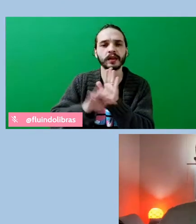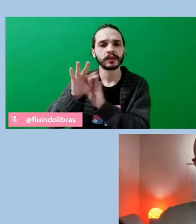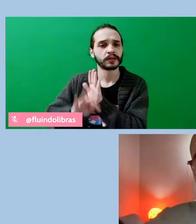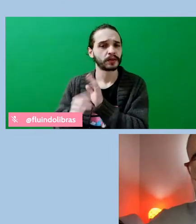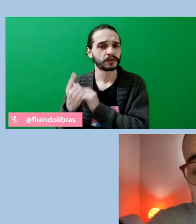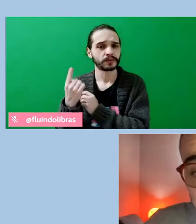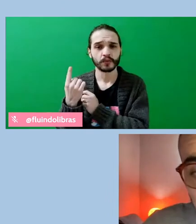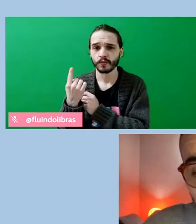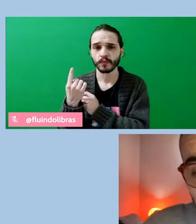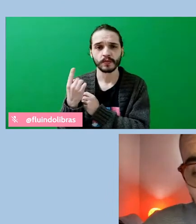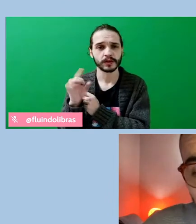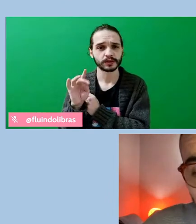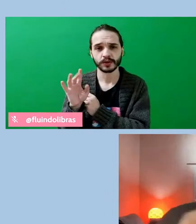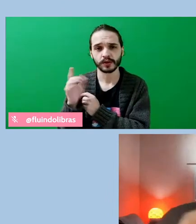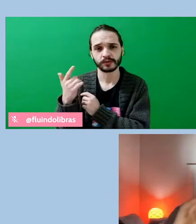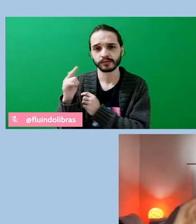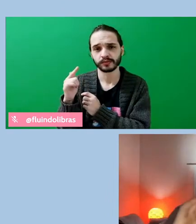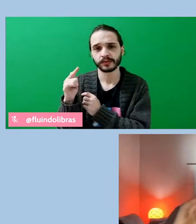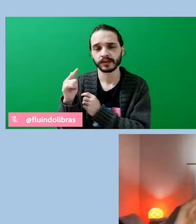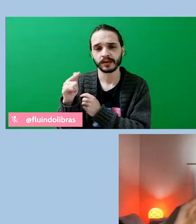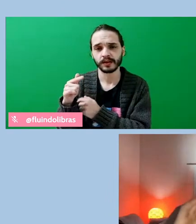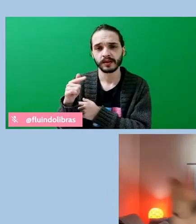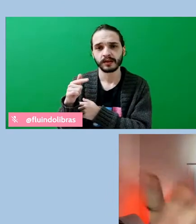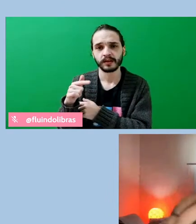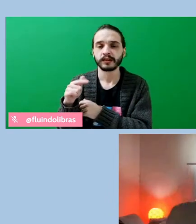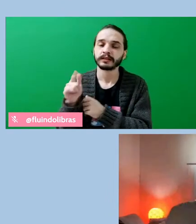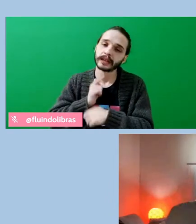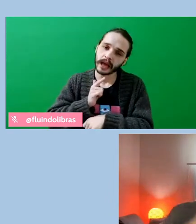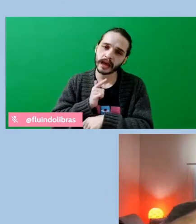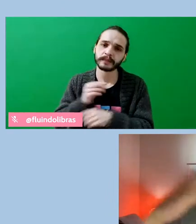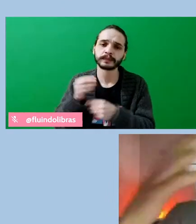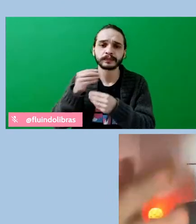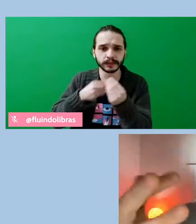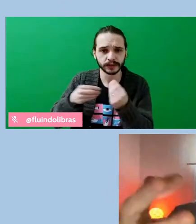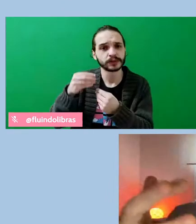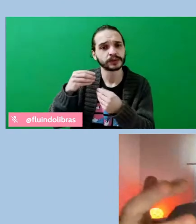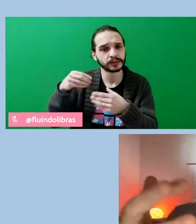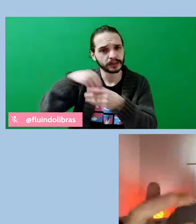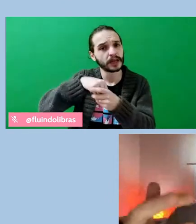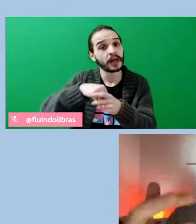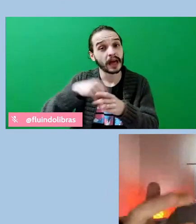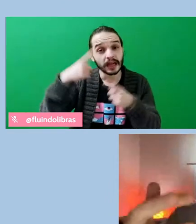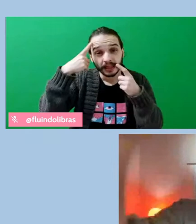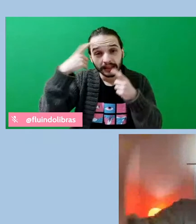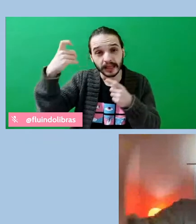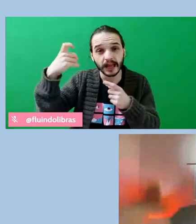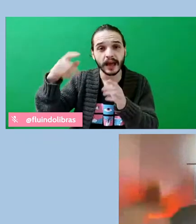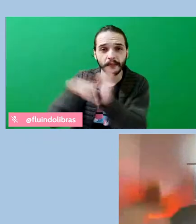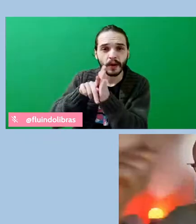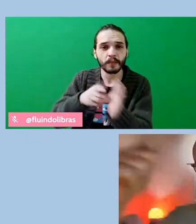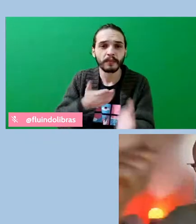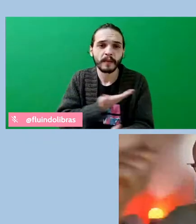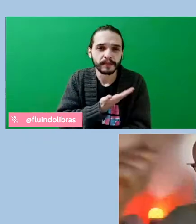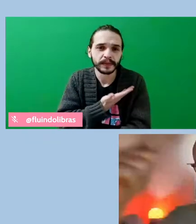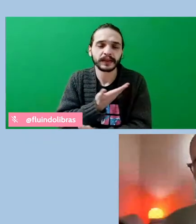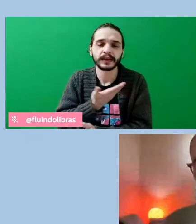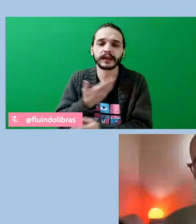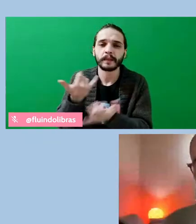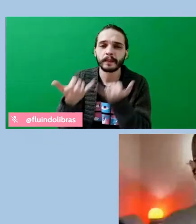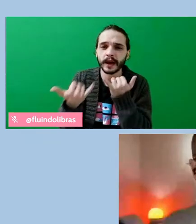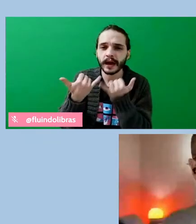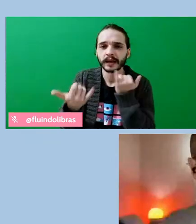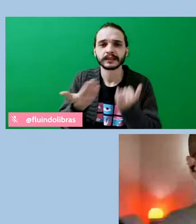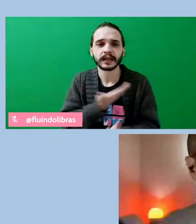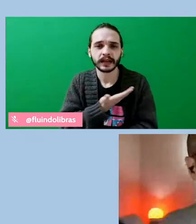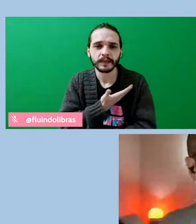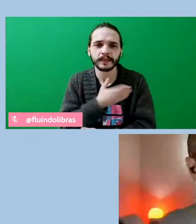Uma então assim, voz. nem tem esse. Logicamente que tem tudo isso que tem na peça, né? A ideia da amiga que tem amiga, que não sei o que, que parece com a amiga, que é parecida com a mãe, isso